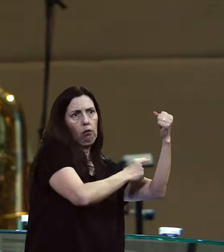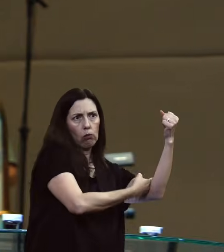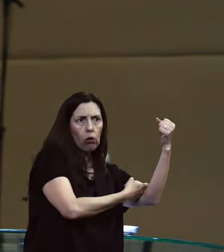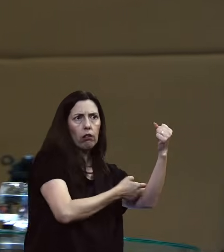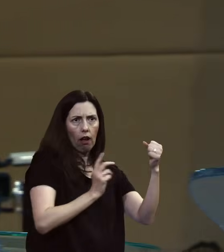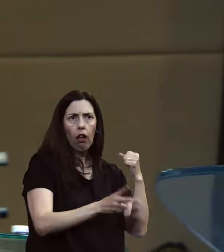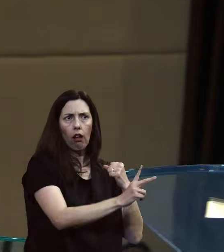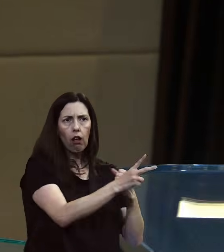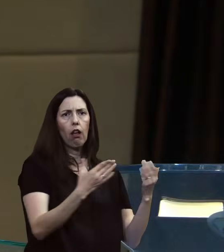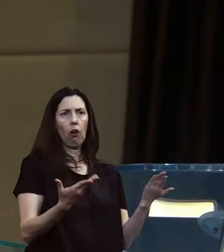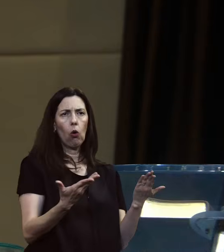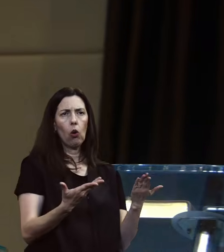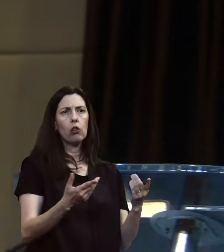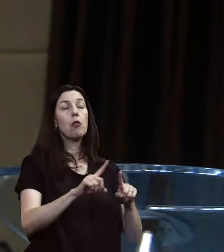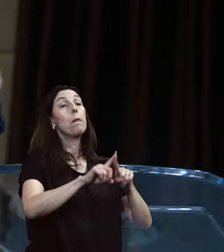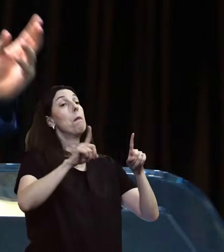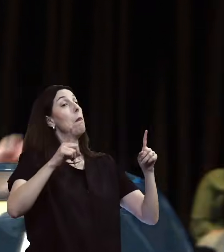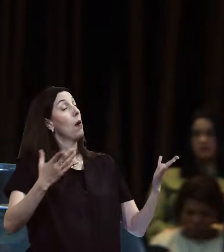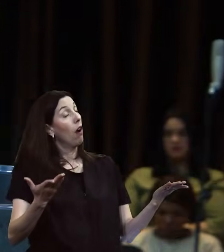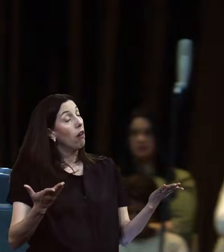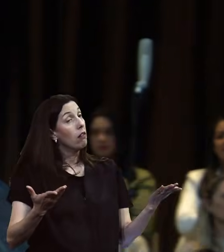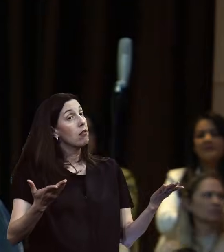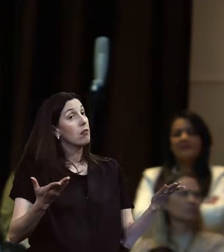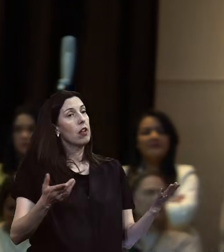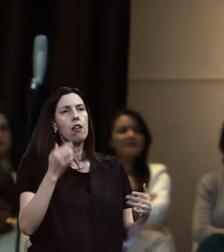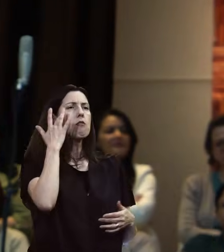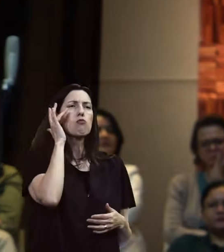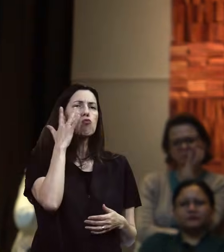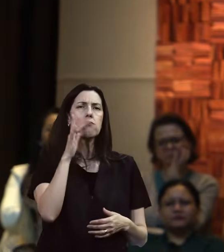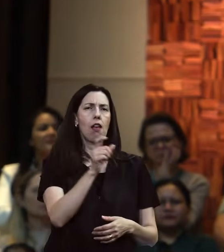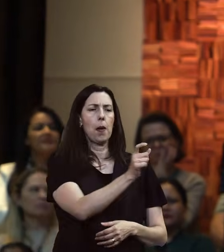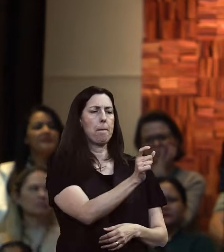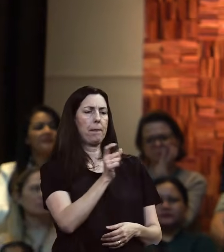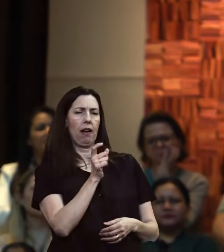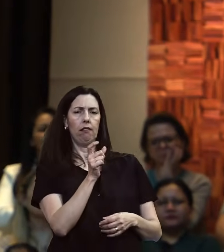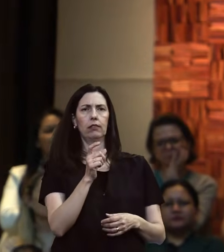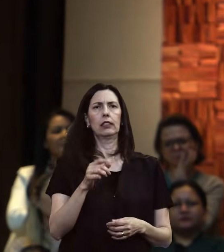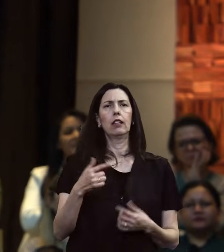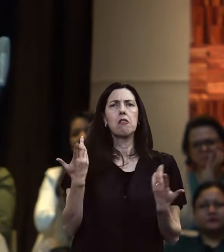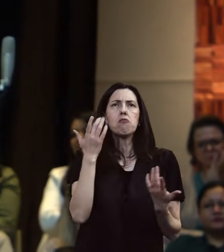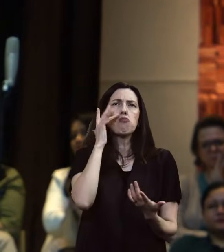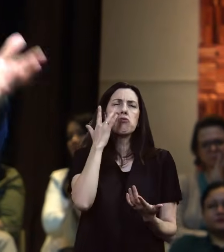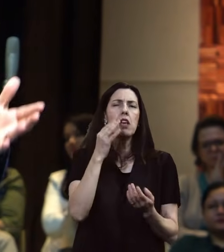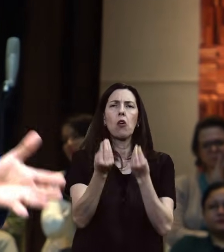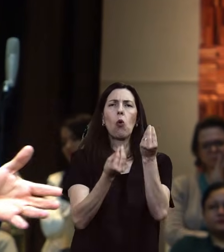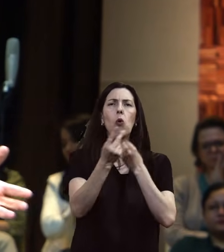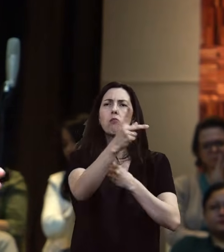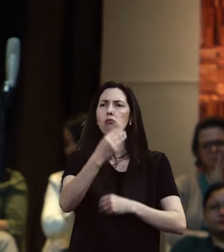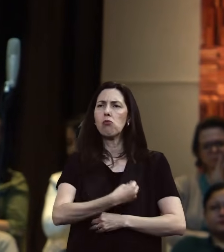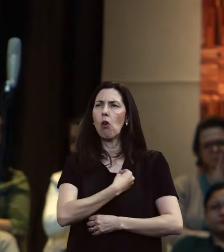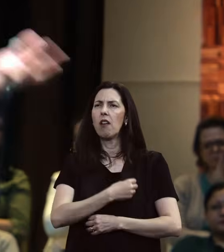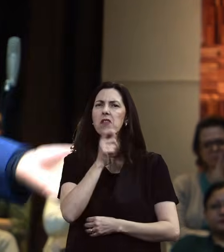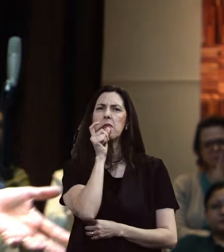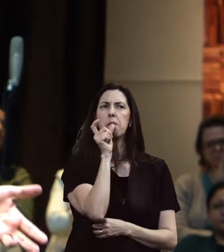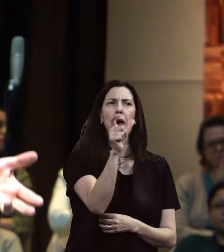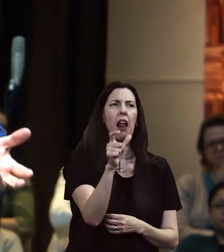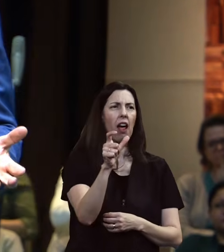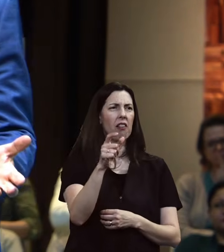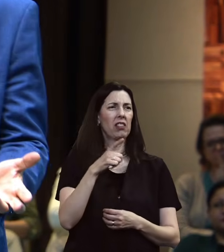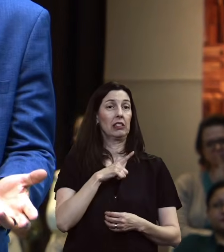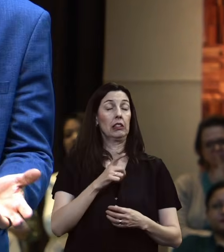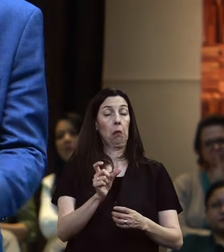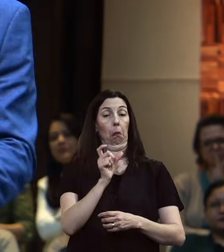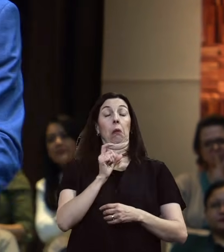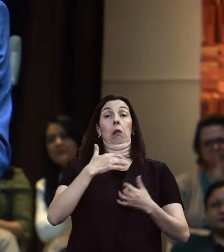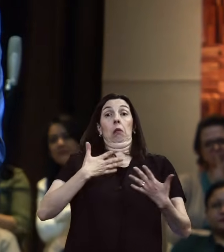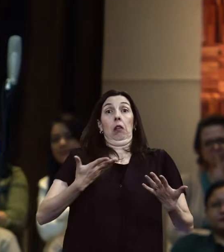ouviu, intimidação, repreensão, mas eu creio, Deus vai fazer algo maravilhoso. Olha o que mais,